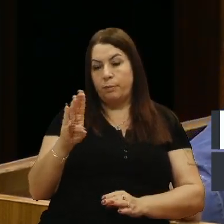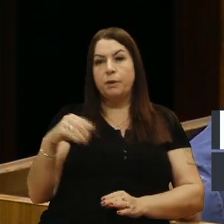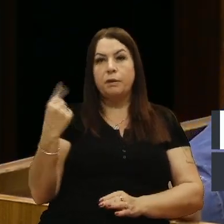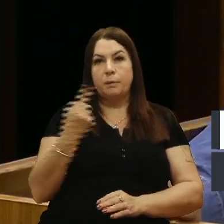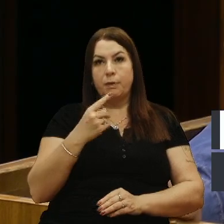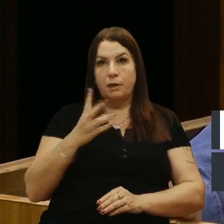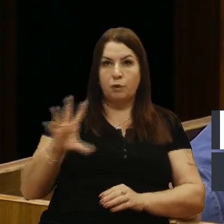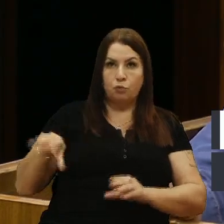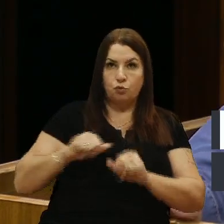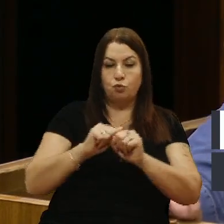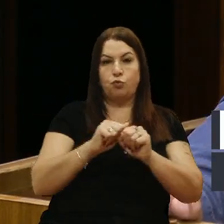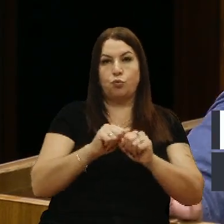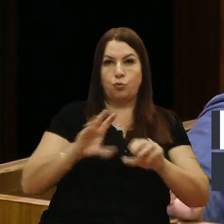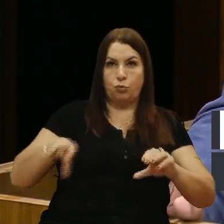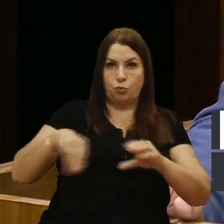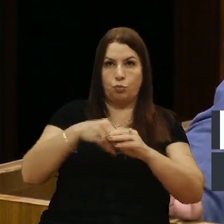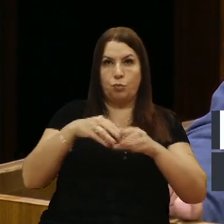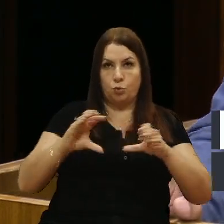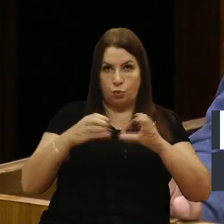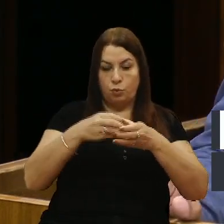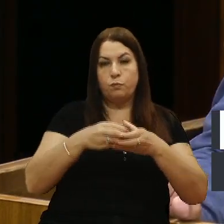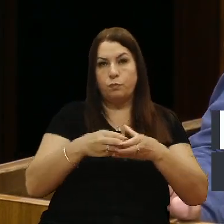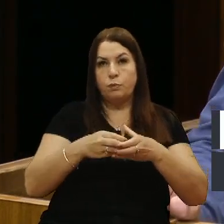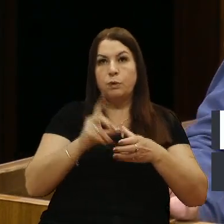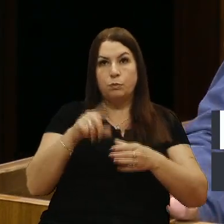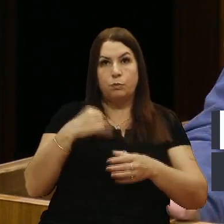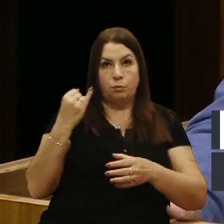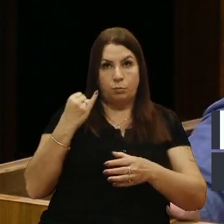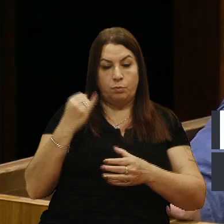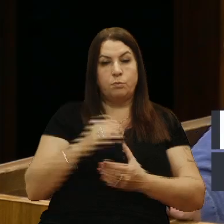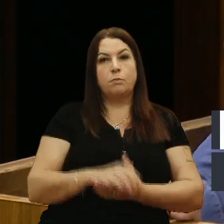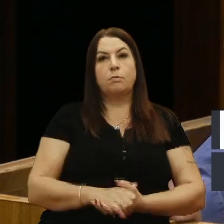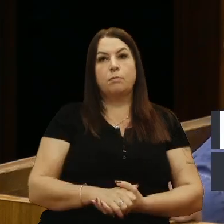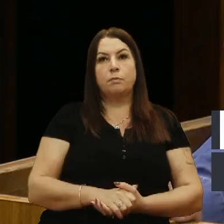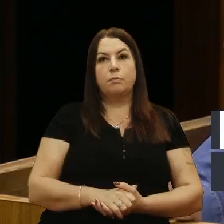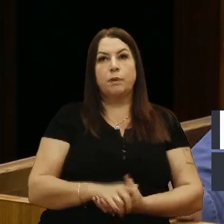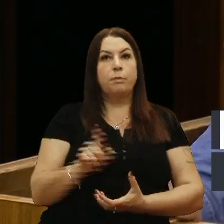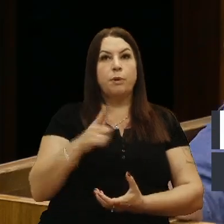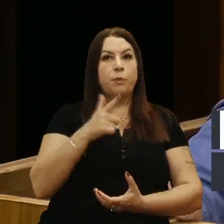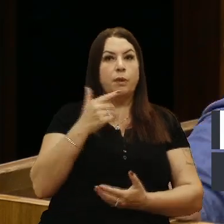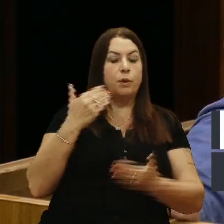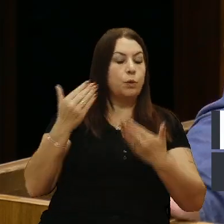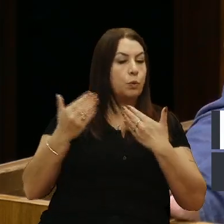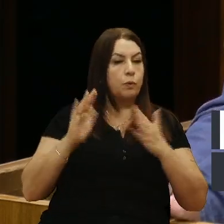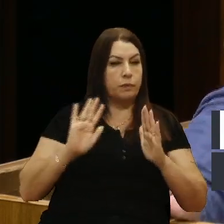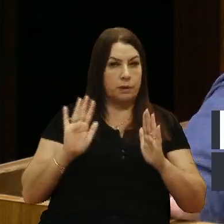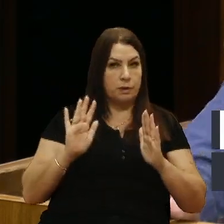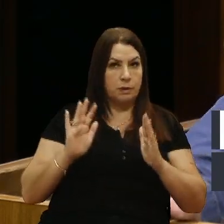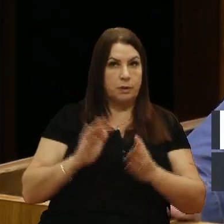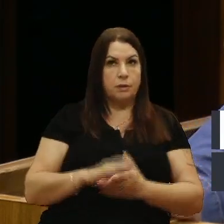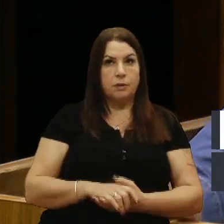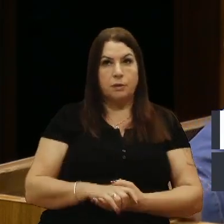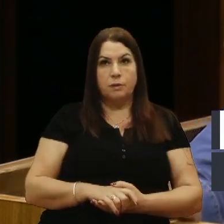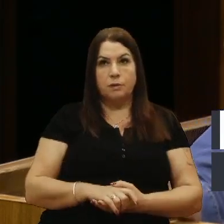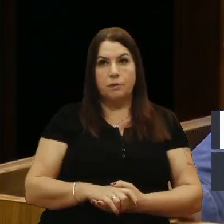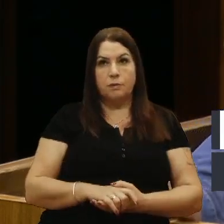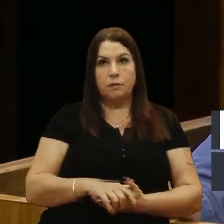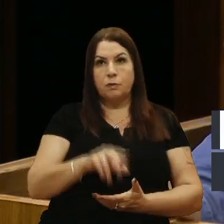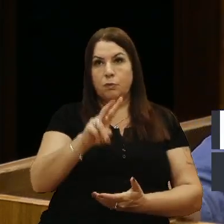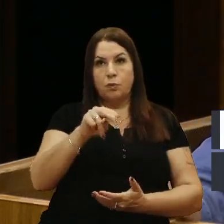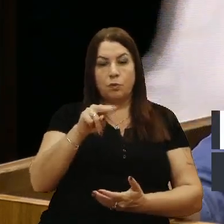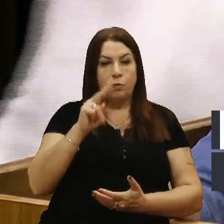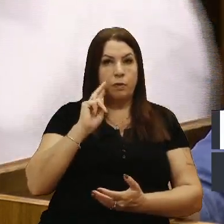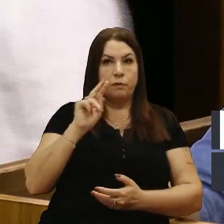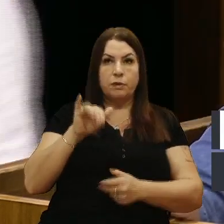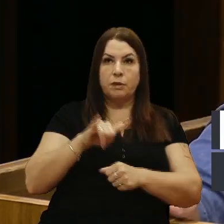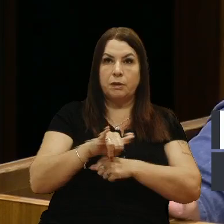nossa federação. Então isso é importante, para que não haja dúvida. Então, vocês nunca vão se